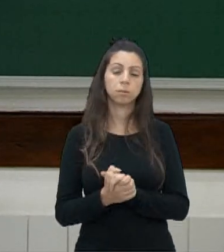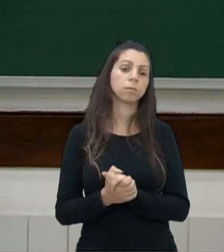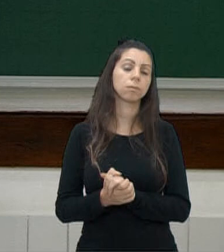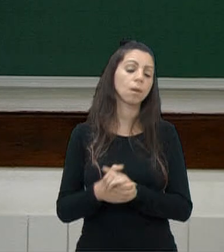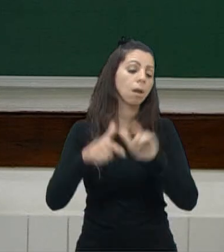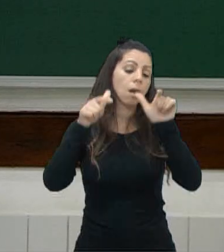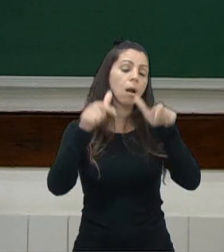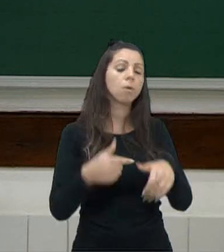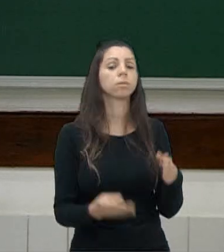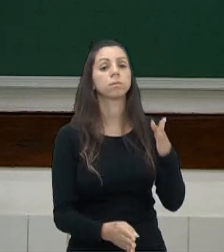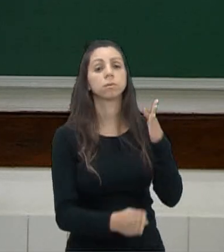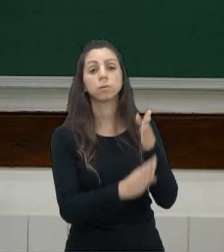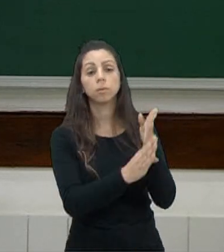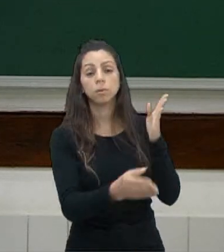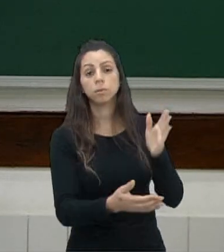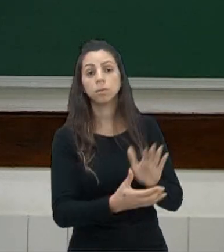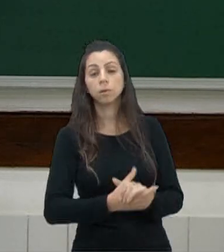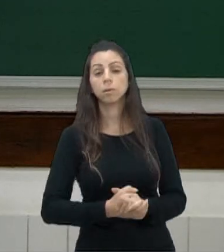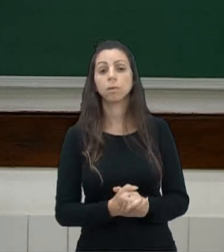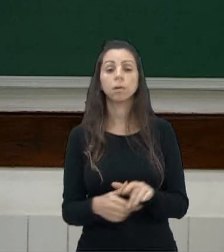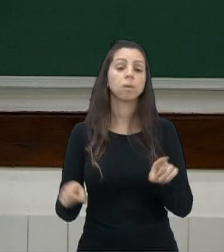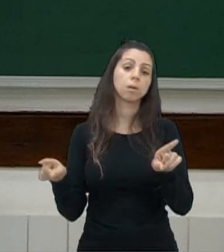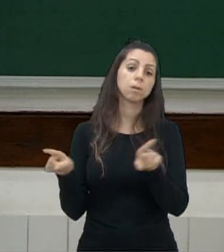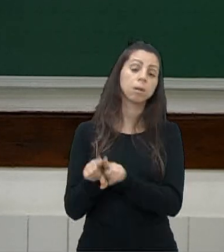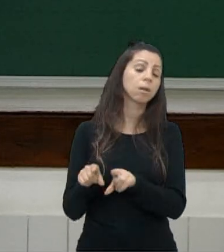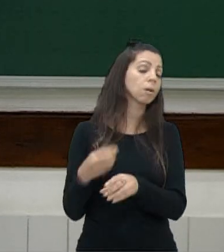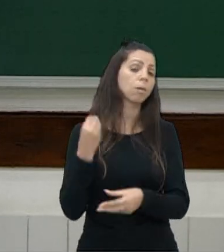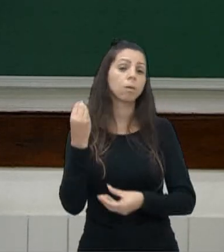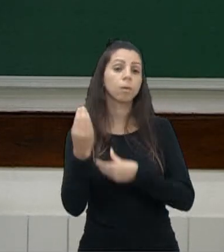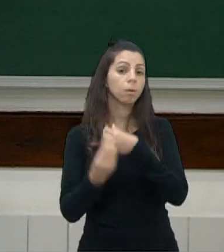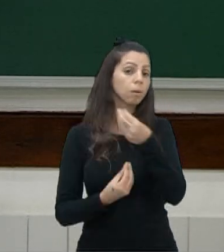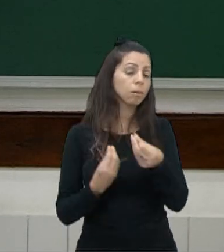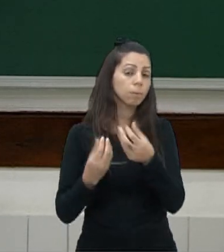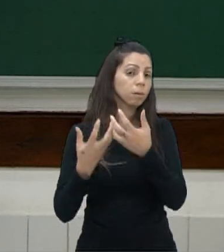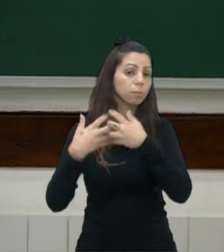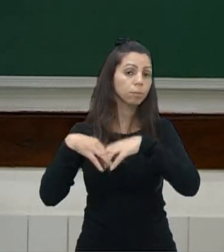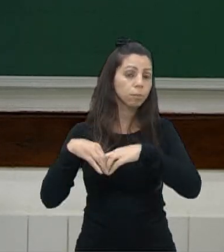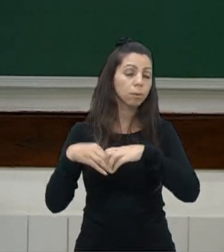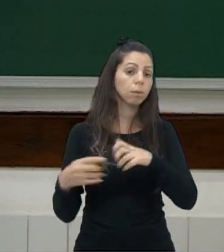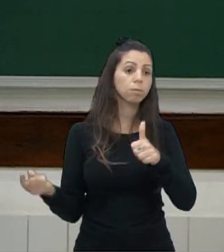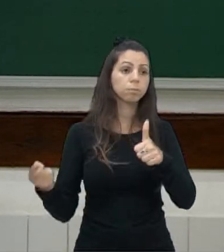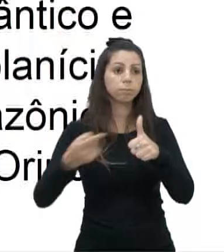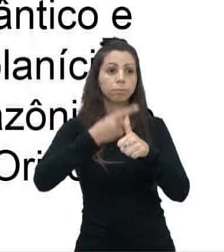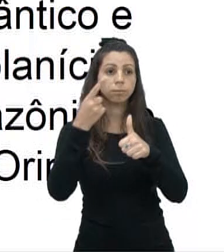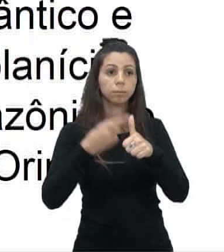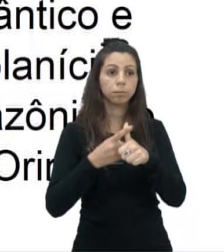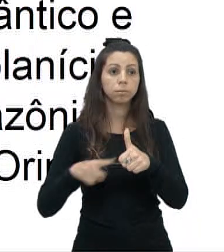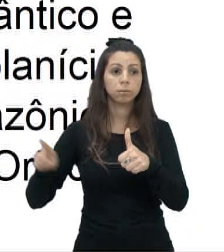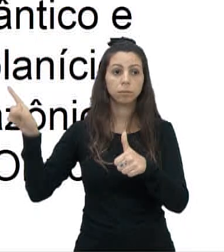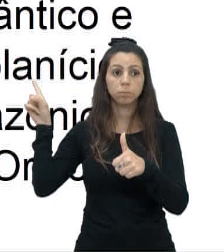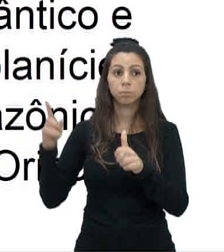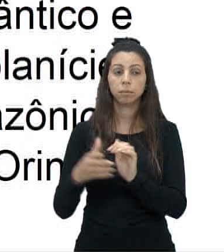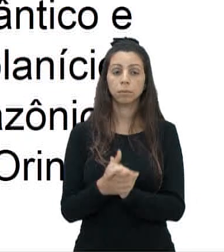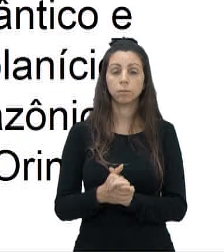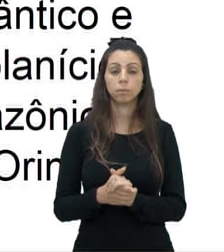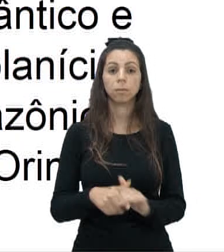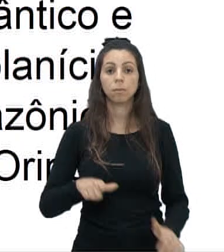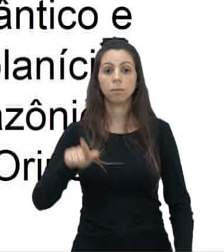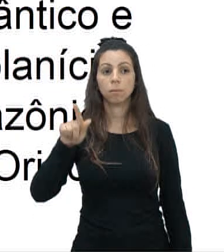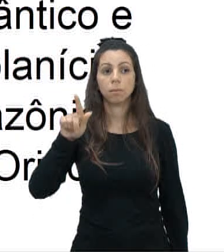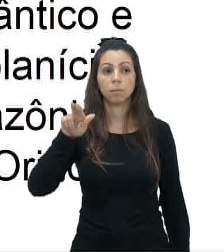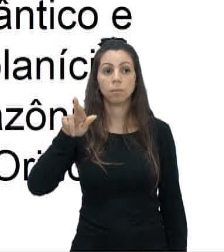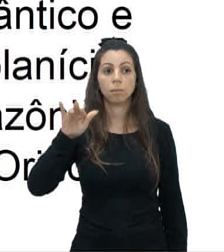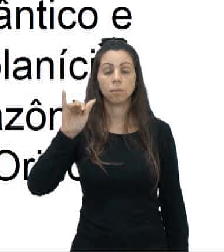eles estão localizados, como são esses escudos cristalinos. E o primeiro que a gente já vê aqui, ó, é o escudo das Guianas,